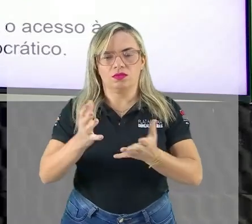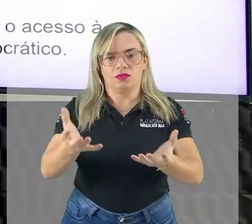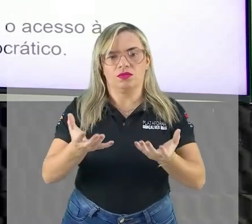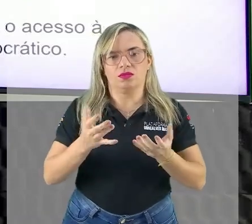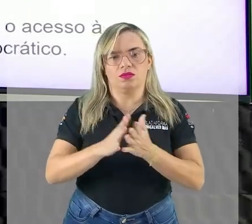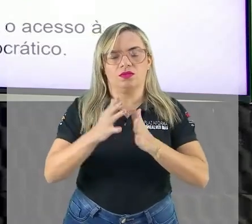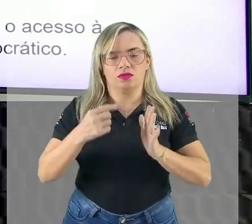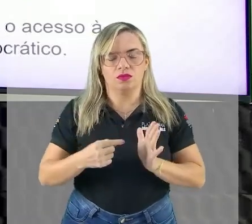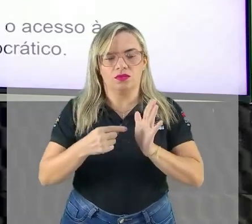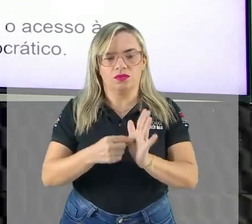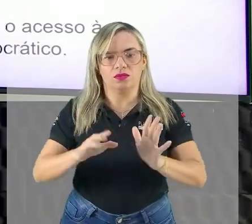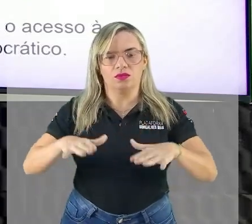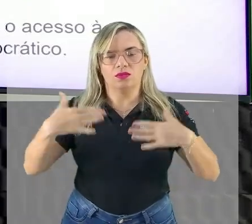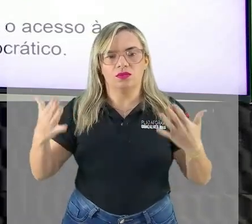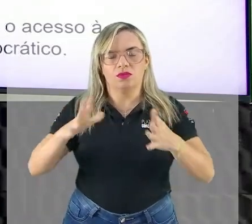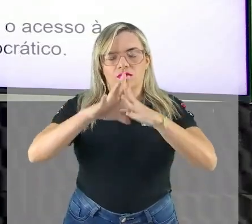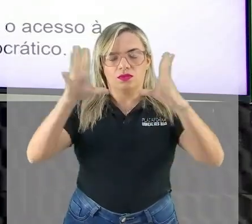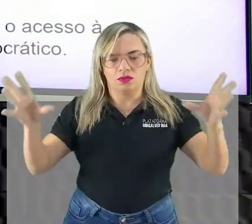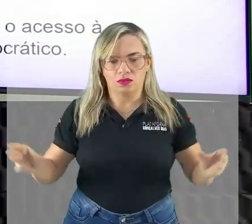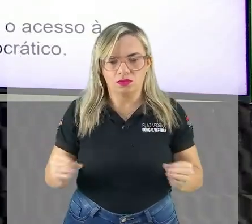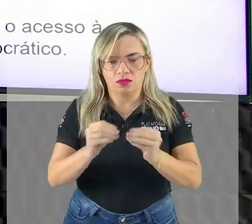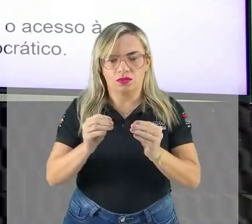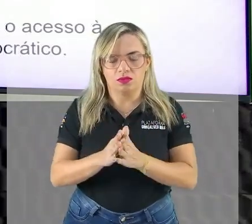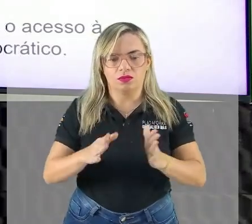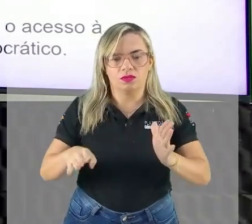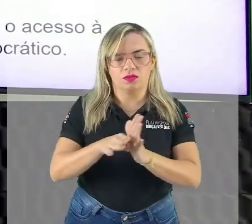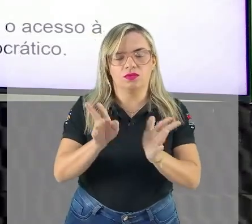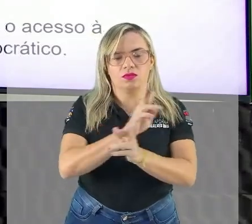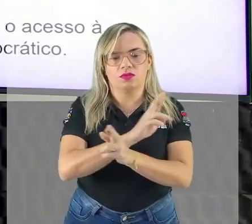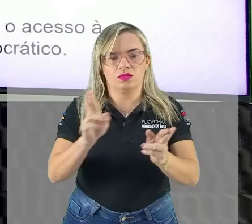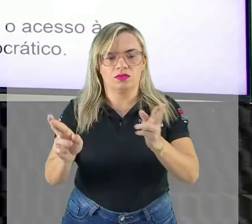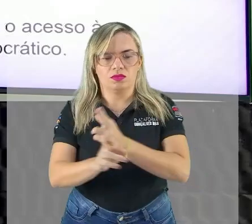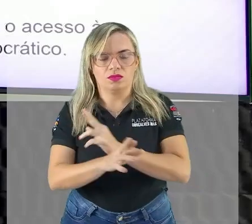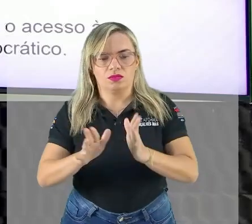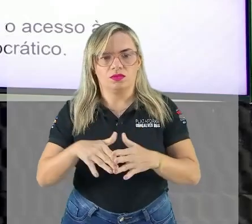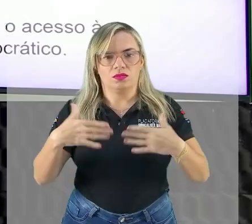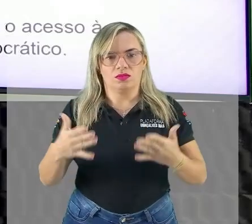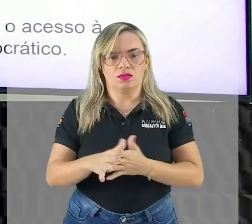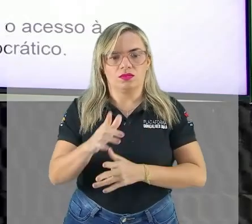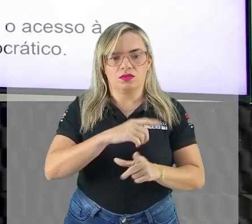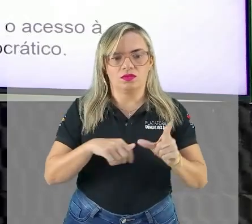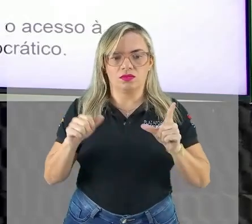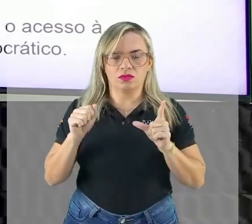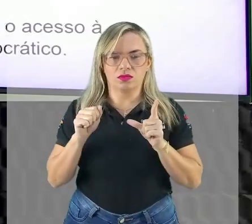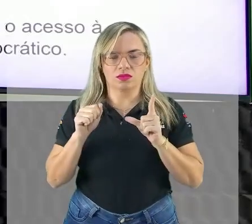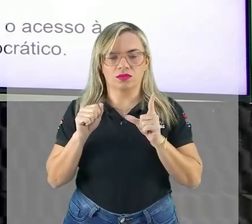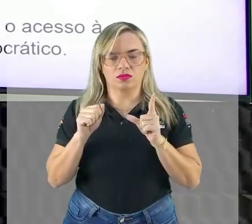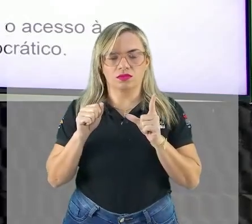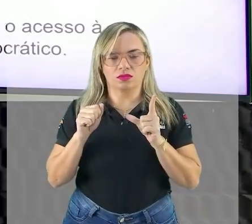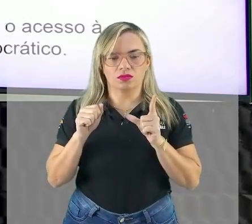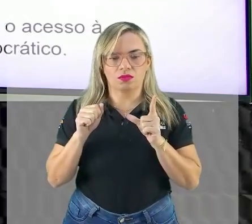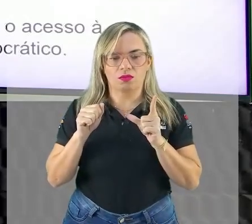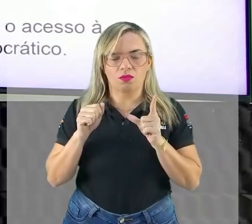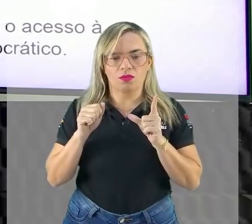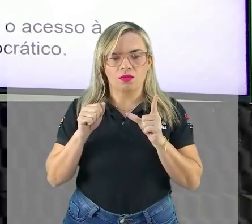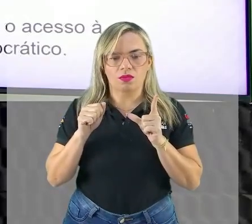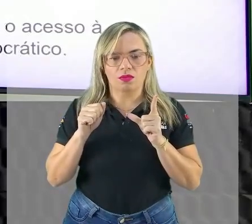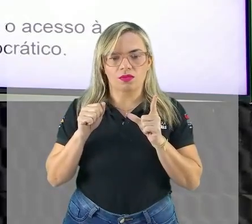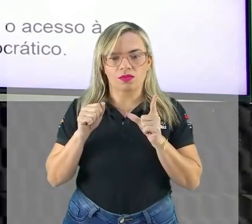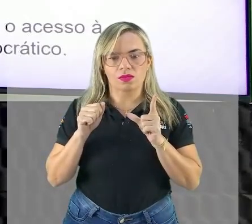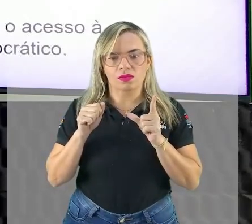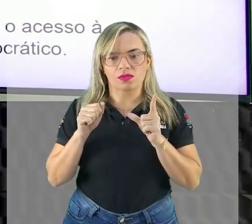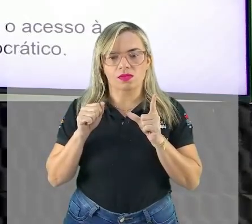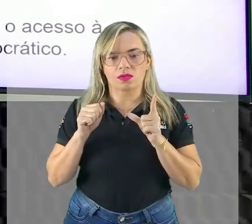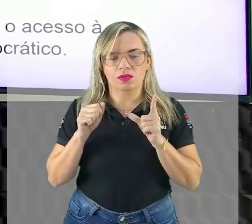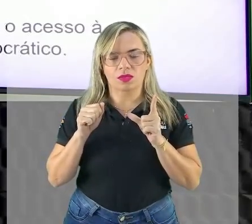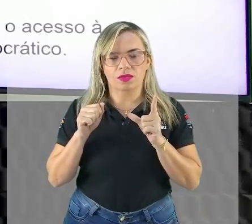querem apontar, Qual a conclusão que eles chegam diante dessa relação? Alternativa A. Os pesquisadores apontam